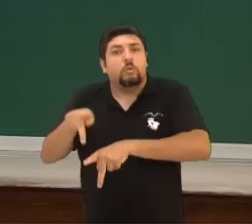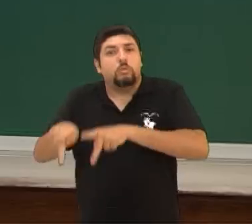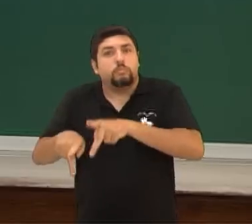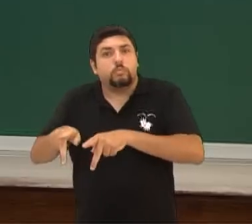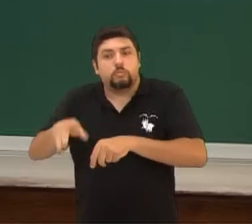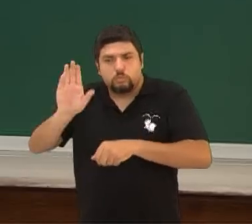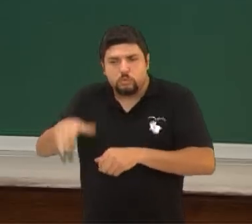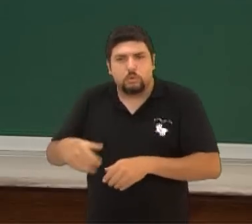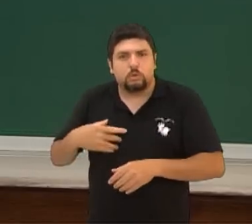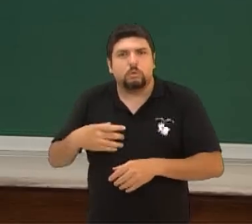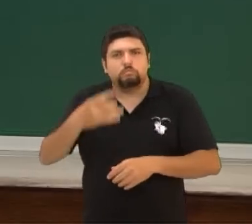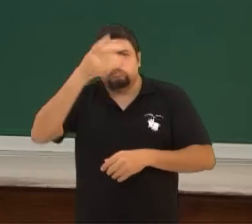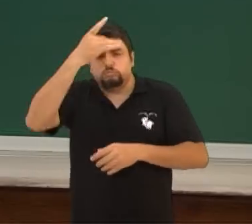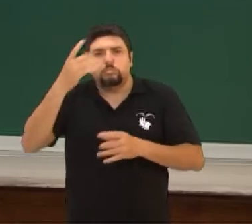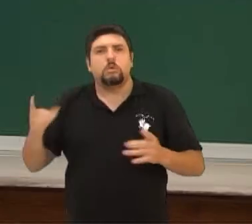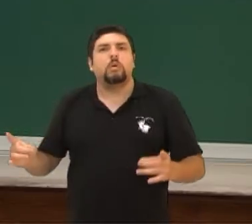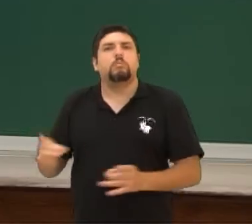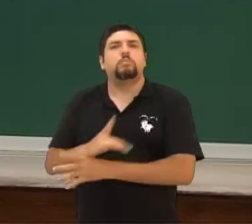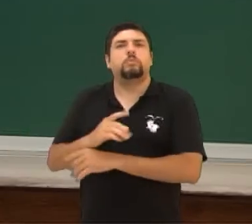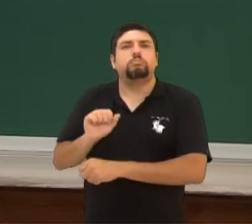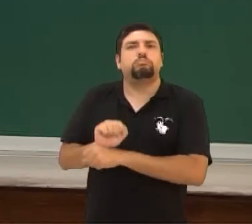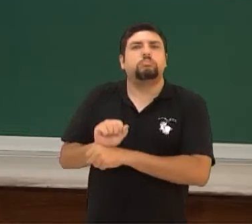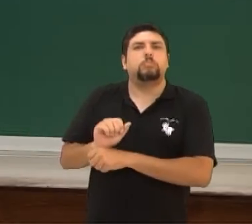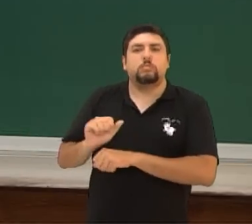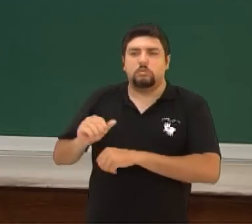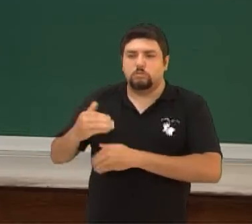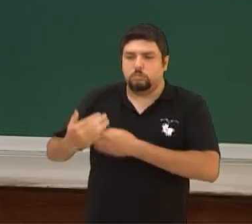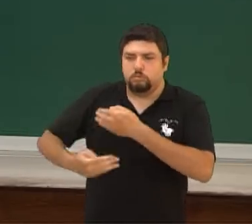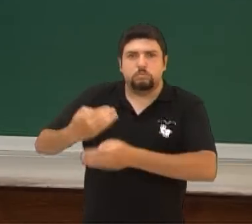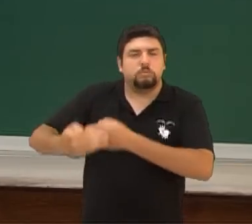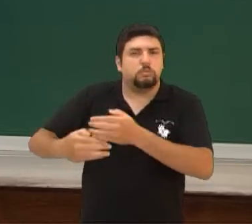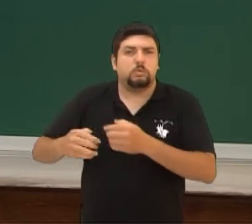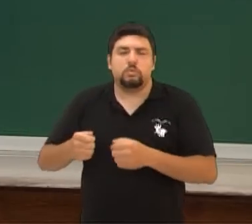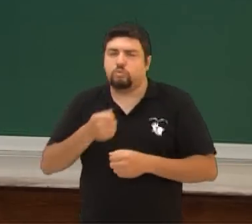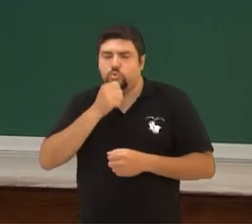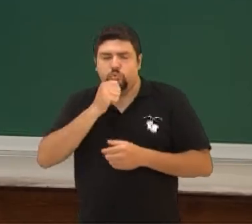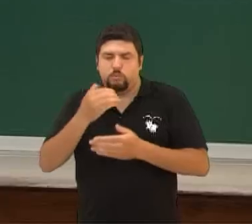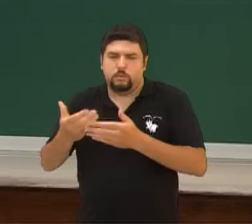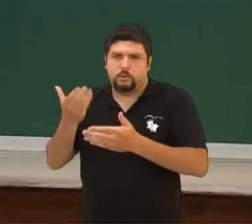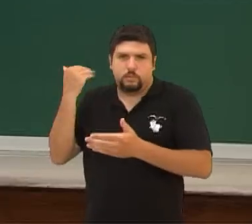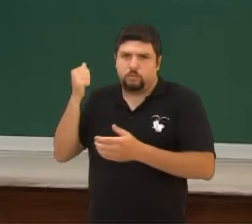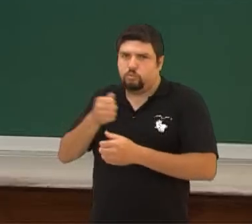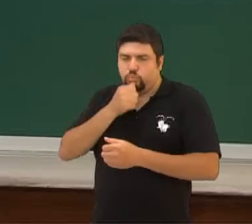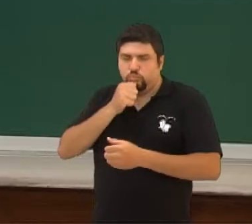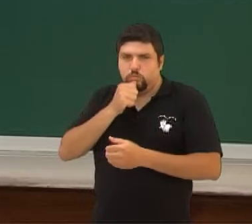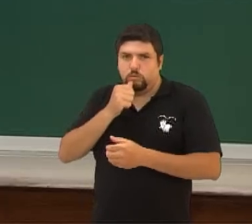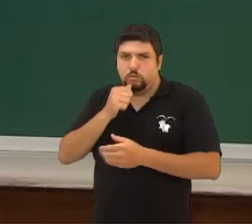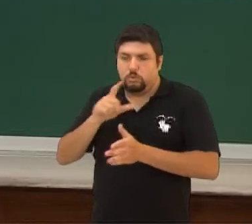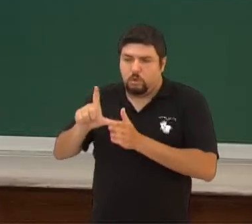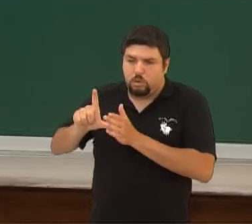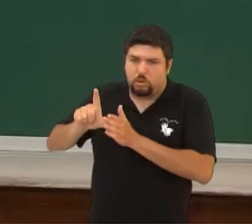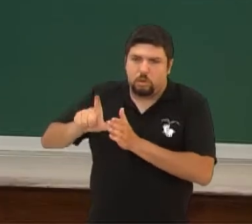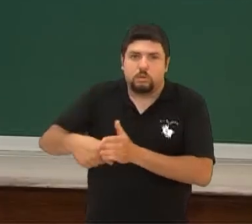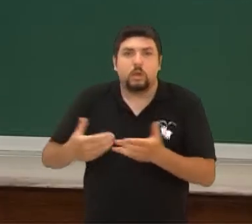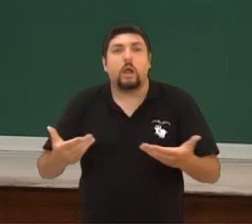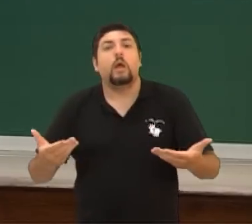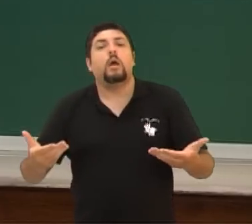Mas agora estão se preparando e muitos países estão conseguindo, né, ter um desenvolvimento